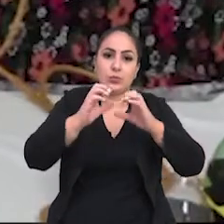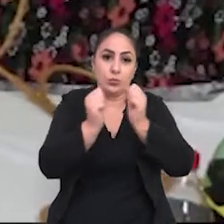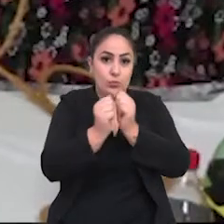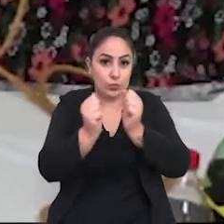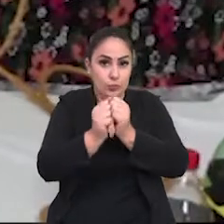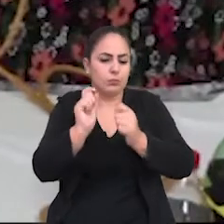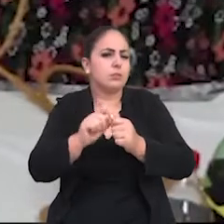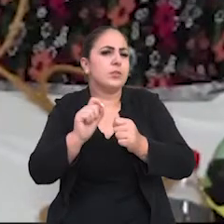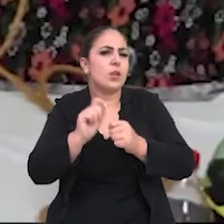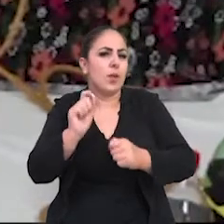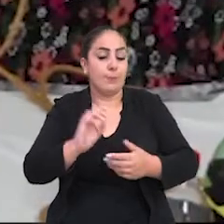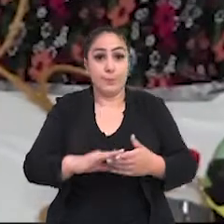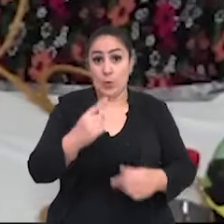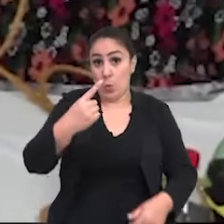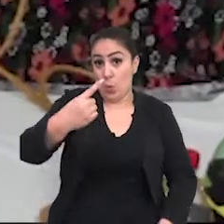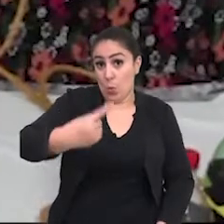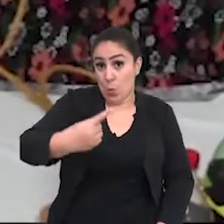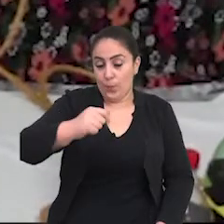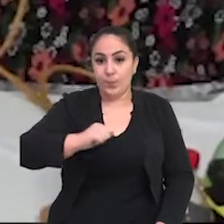assim.